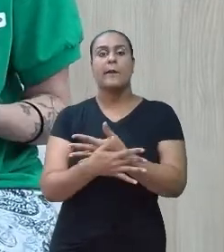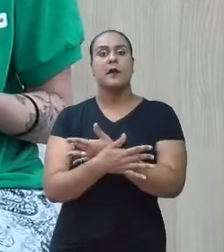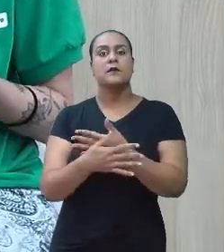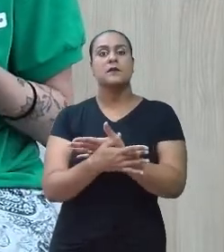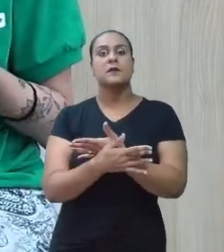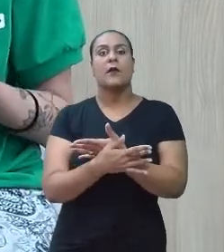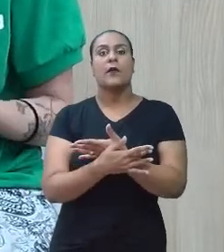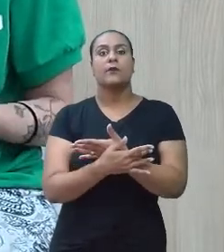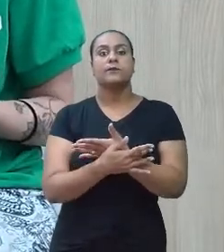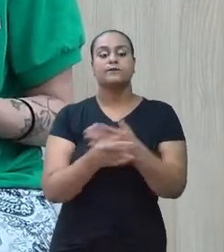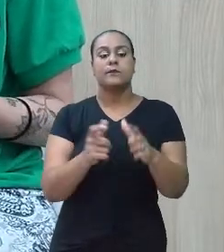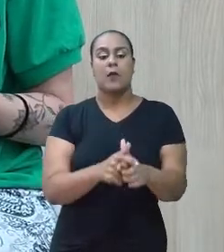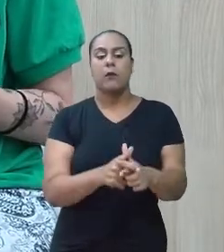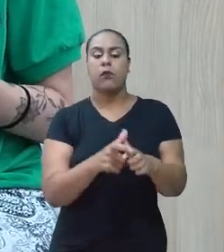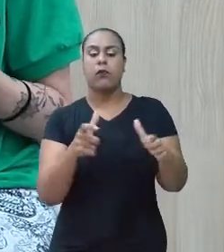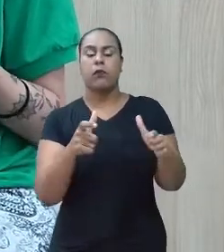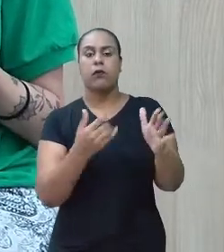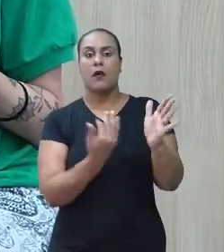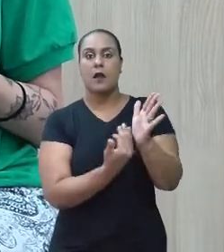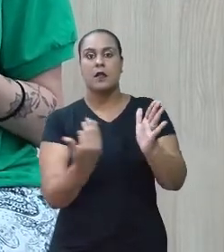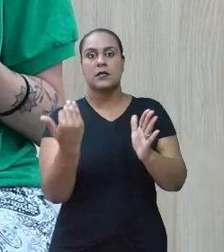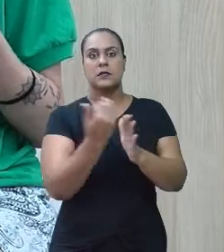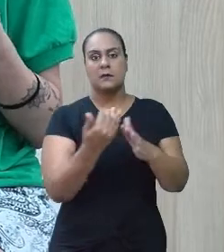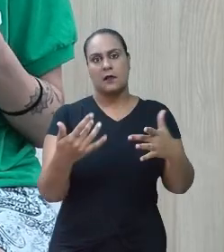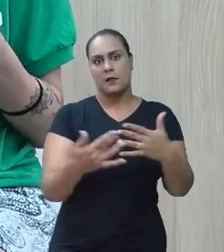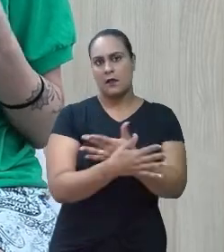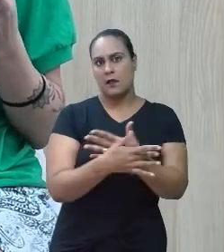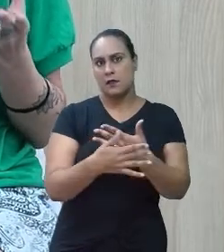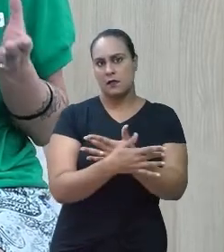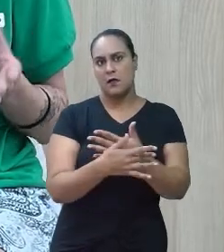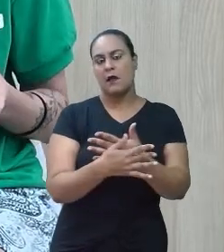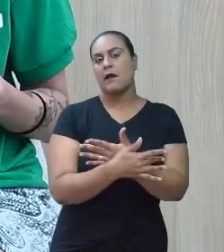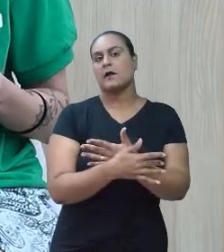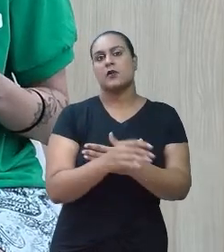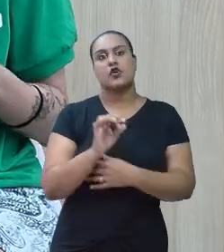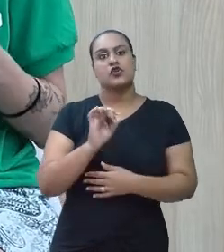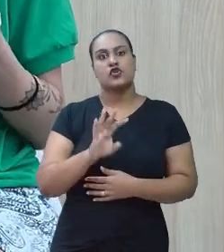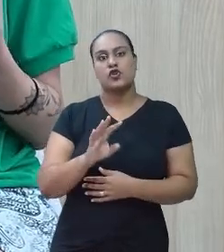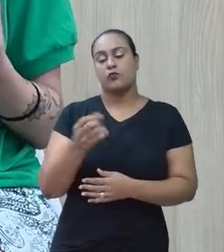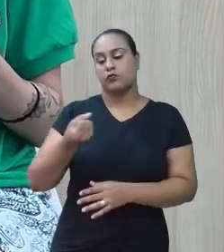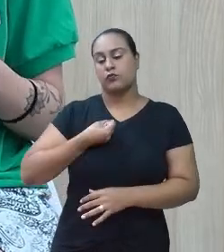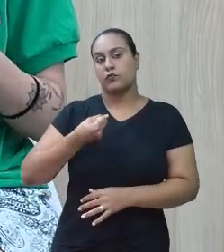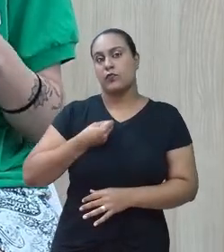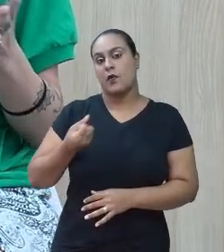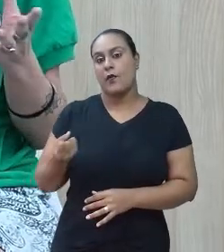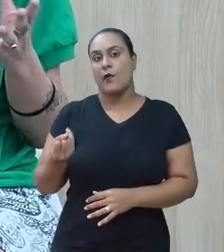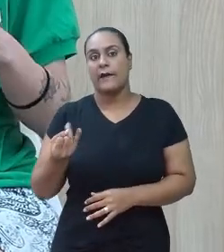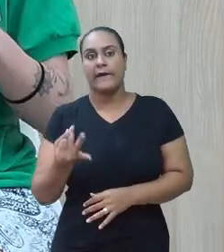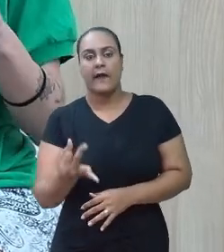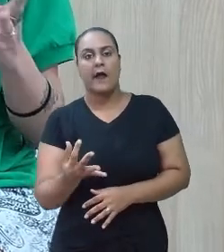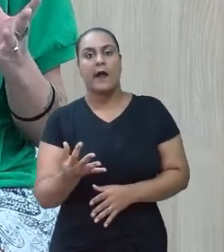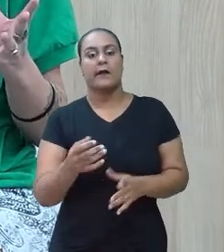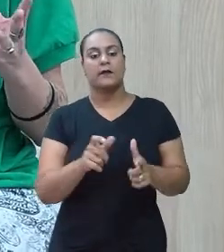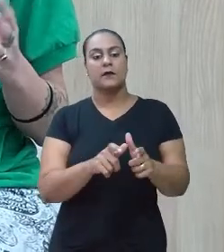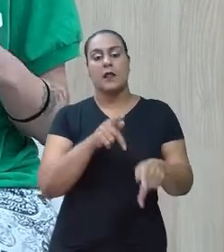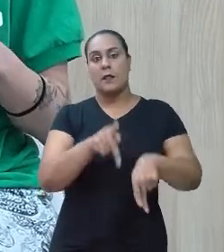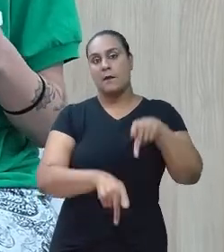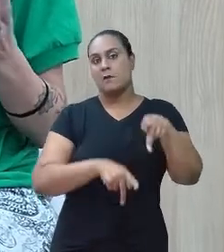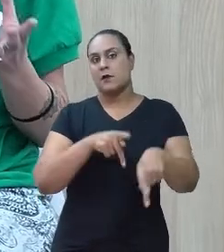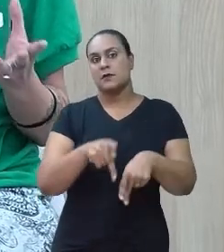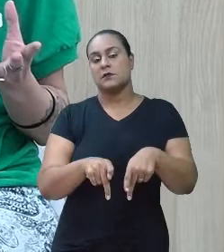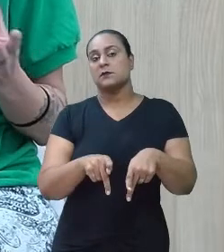né, de crescimento das cidades que cresce não só em número de habitantes, mas também na extensão,